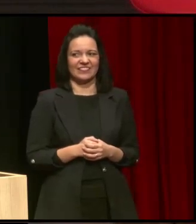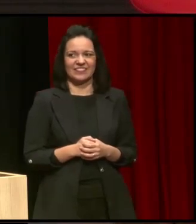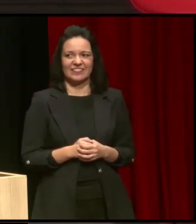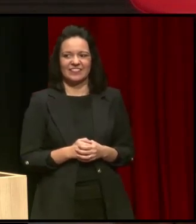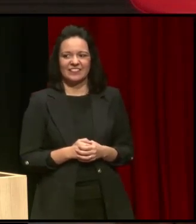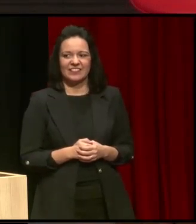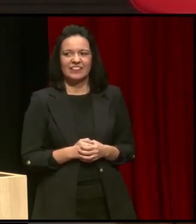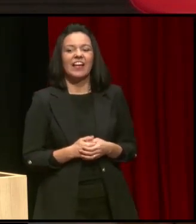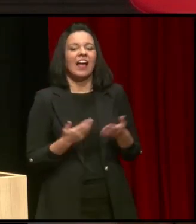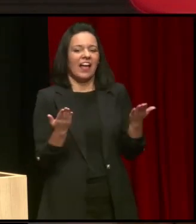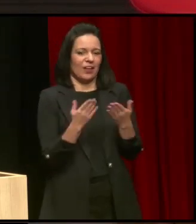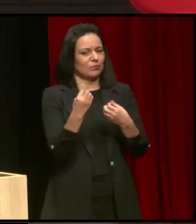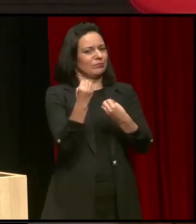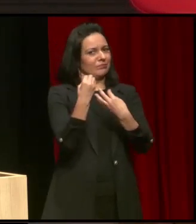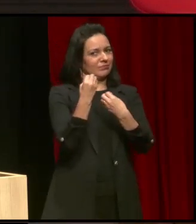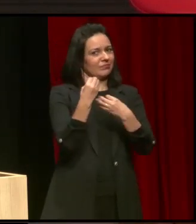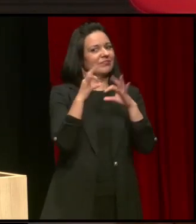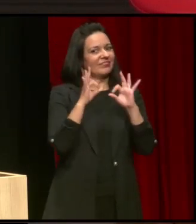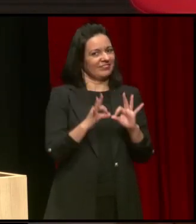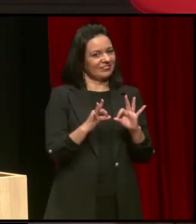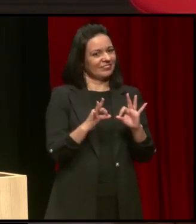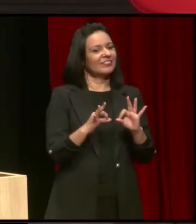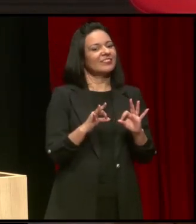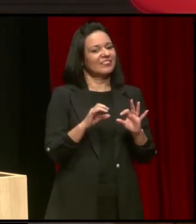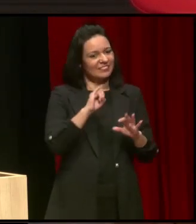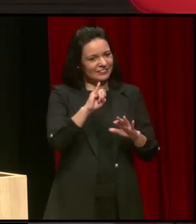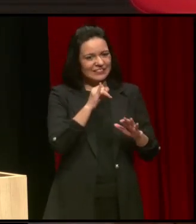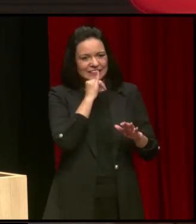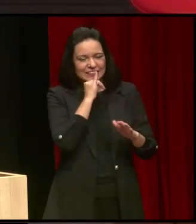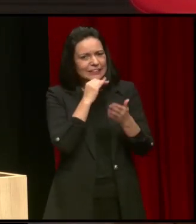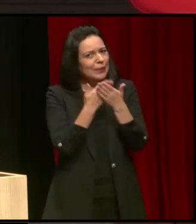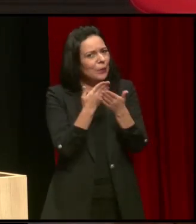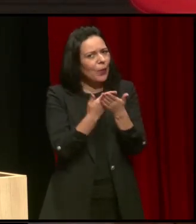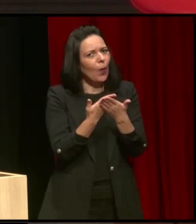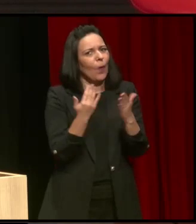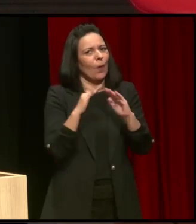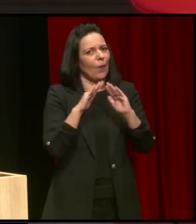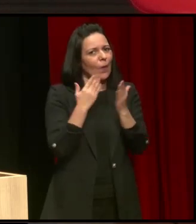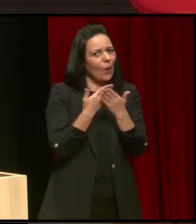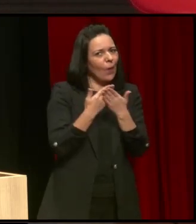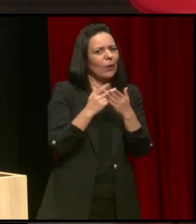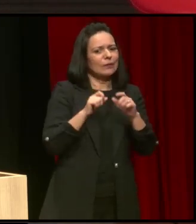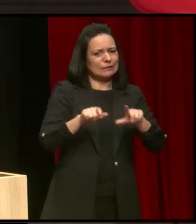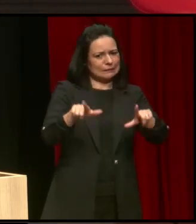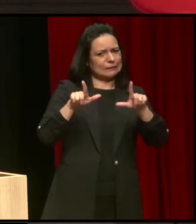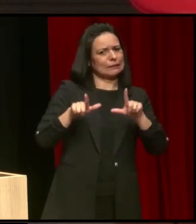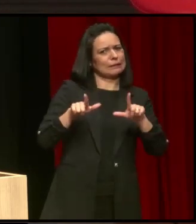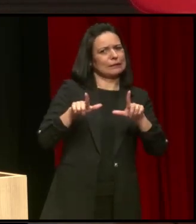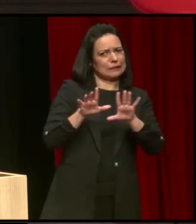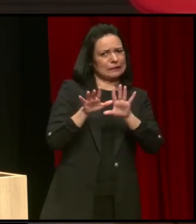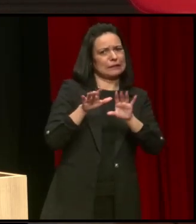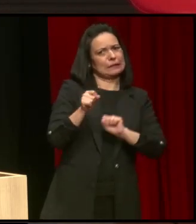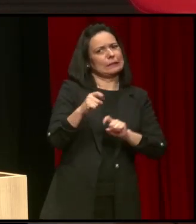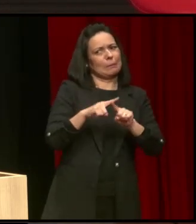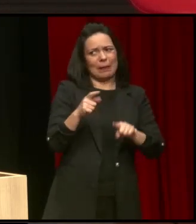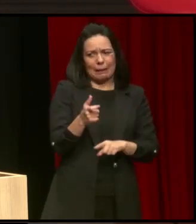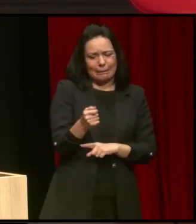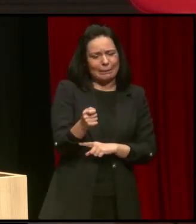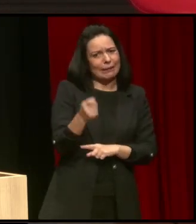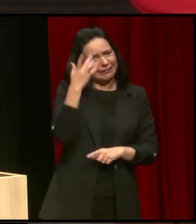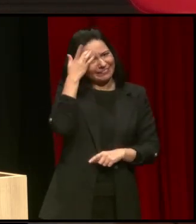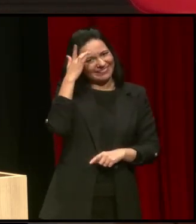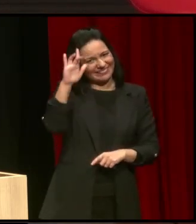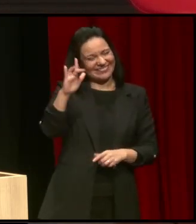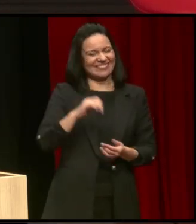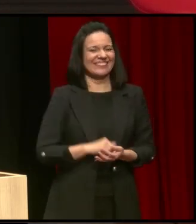tem que ter alguém para ensinar, rapaz. Você estuda, vai na escola, não adianta nada, rapaz. Você pode ter 50 diplomas, não sabe mexer com um negócio desse, rapaz. Já viu um